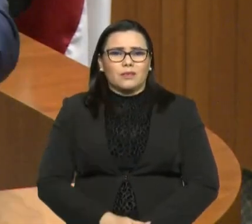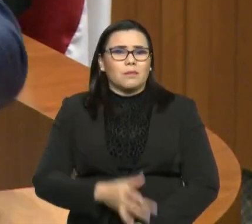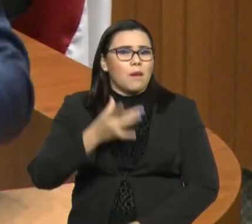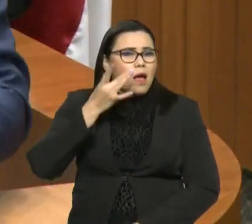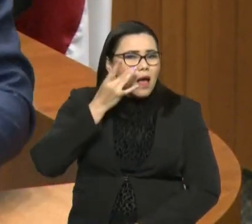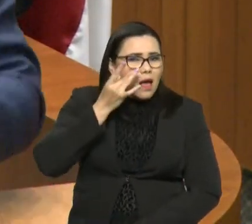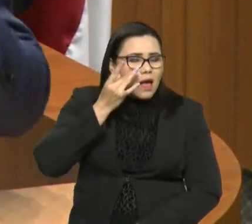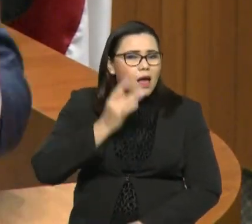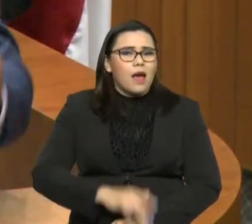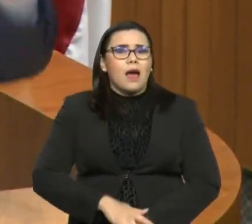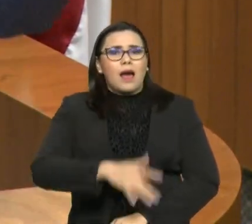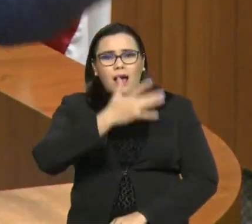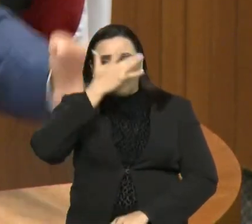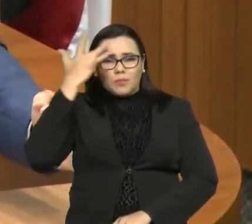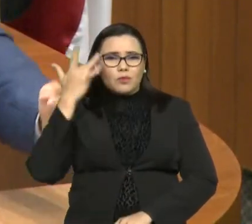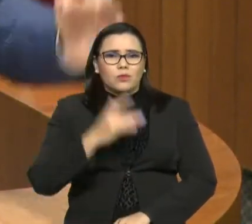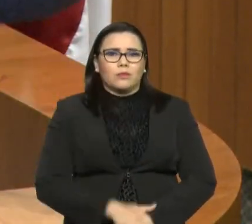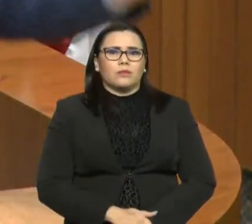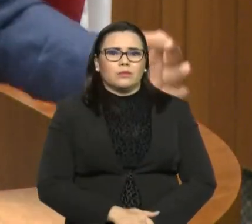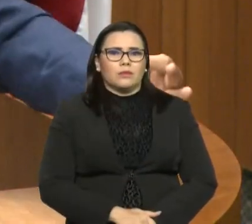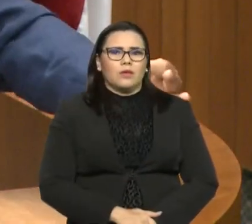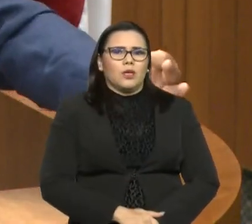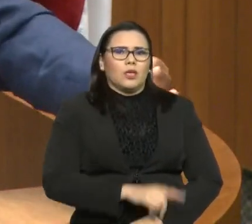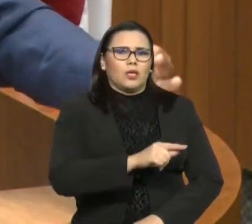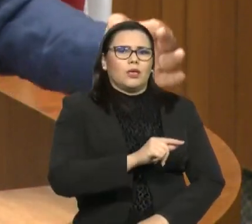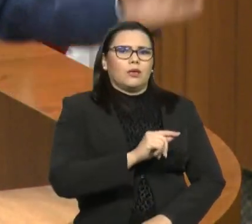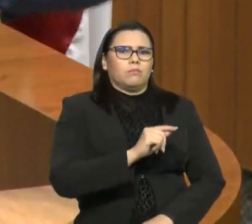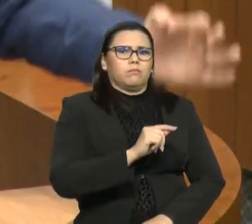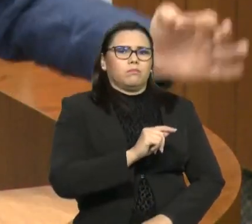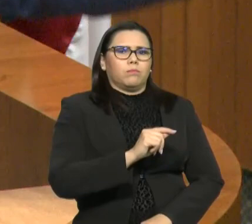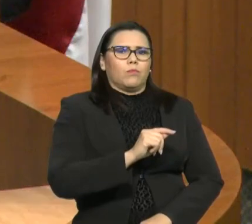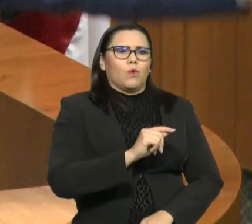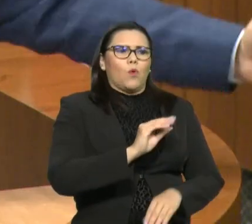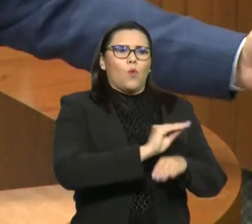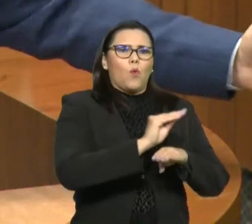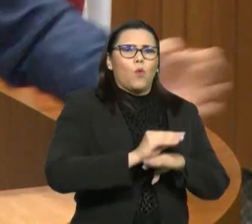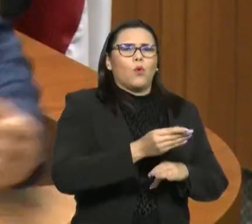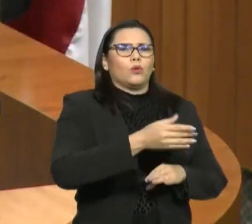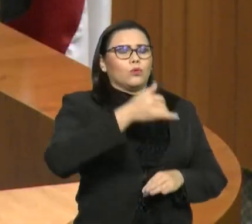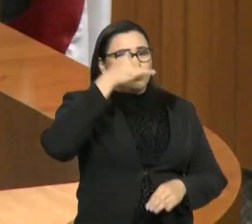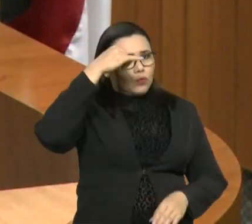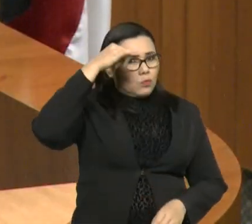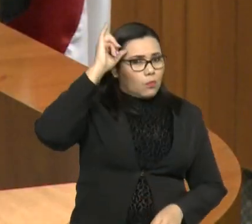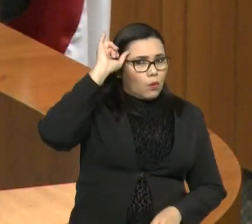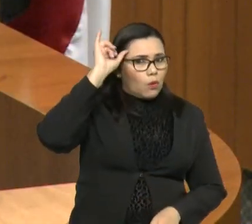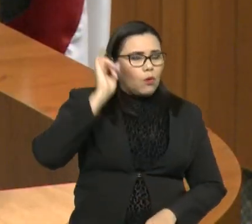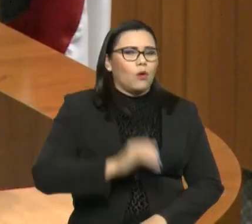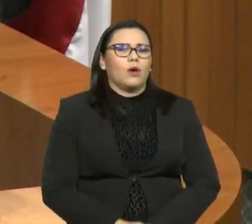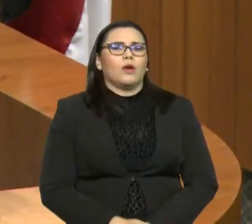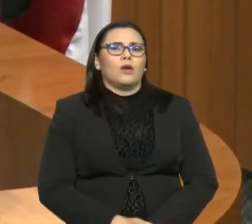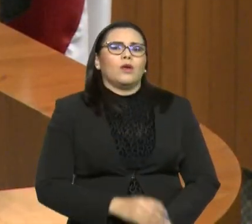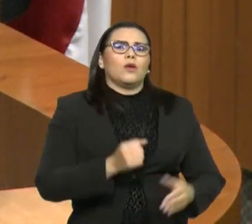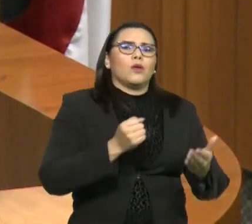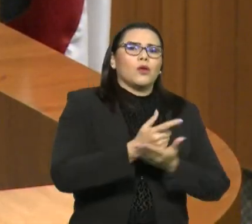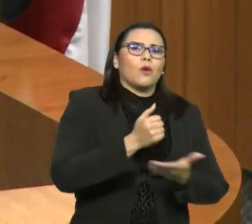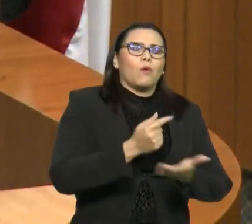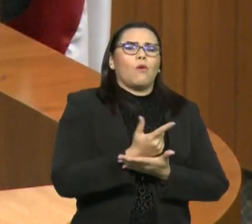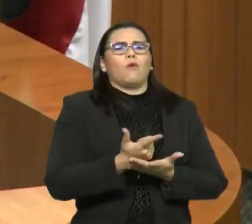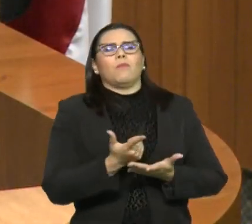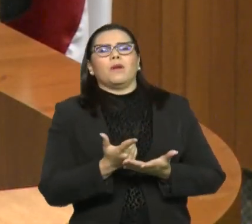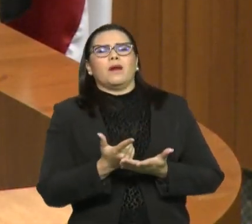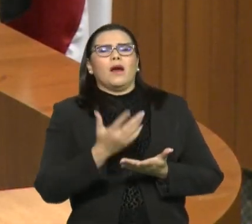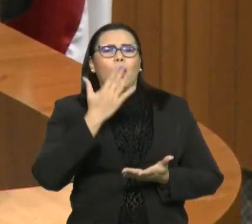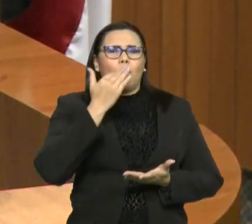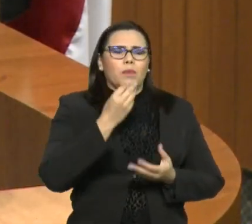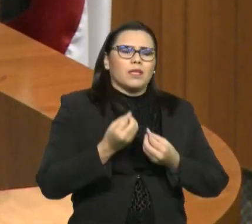produtor Cascaria, que ele comprava o arame de R$280 nesse período do ano passado, hoje ele tem que comprar de R$700, Júlio,